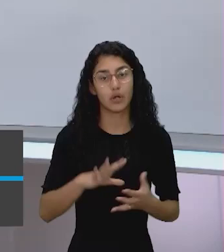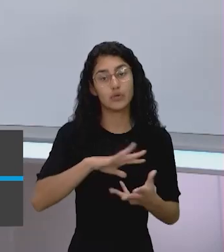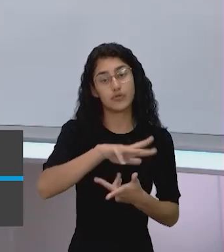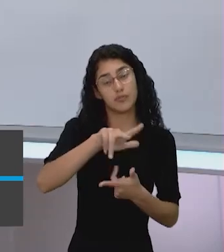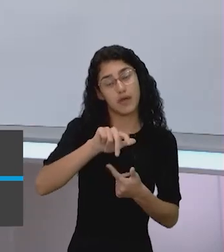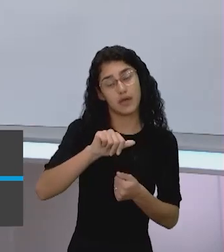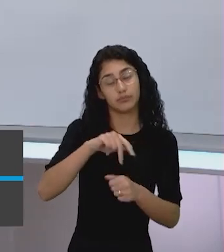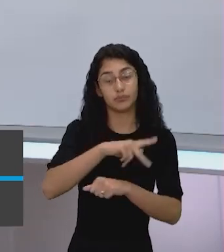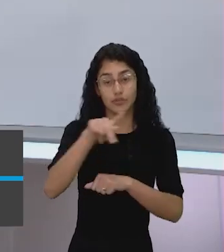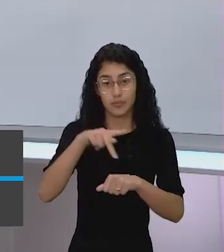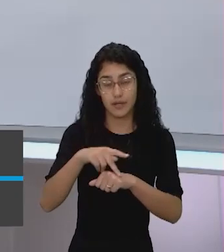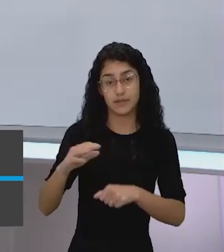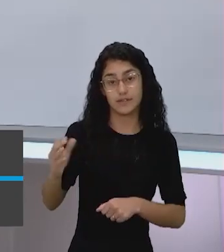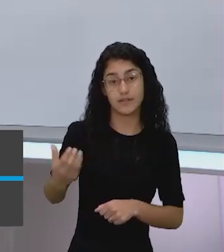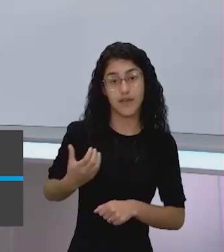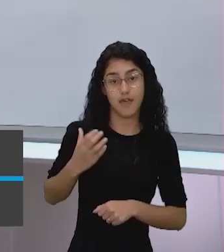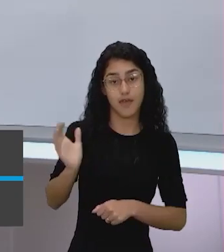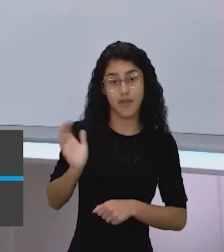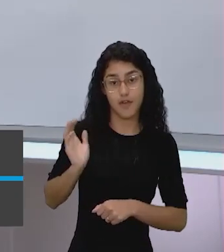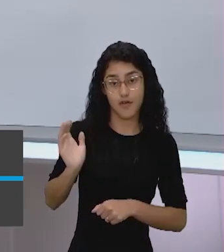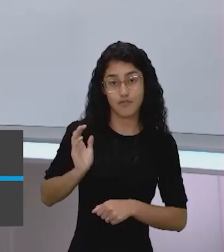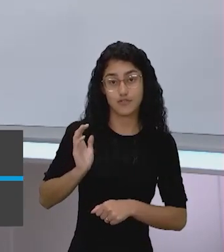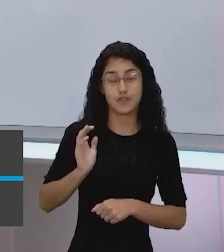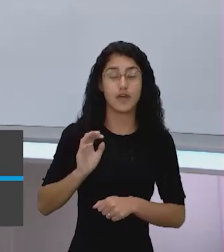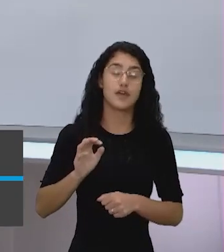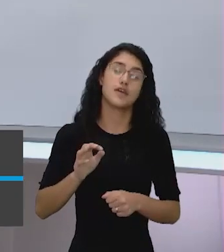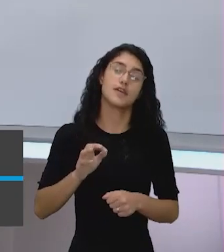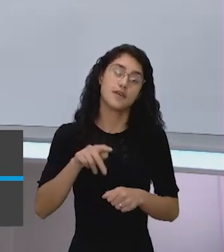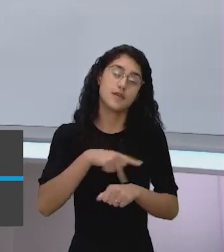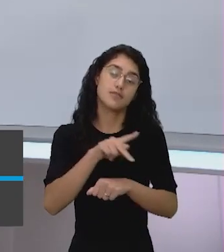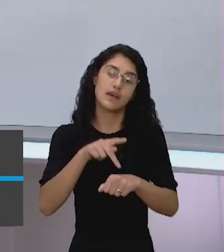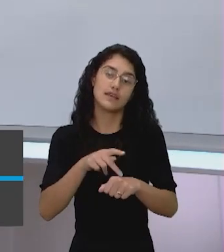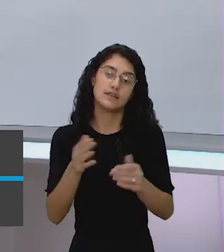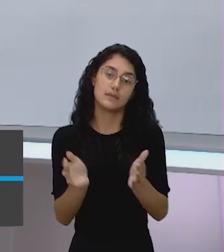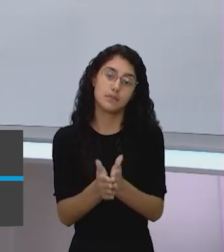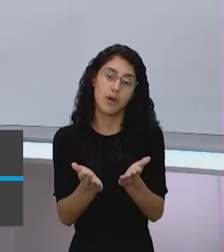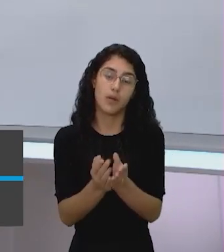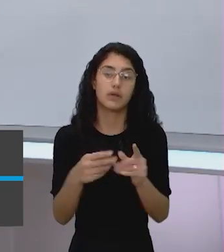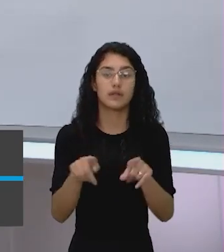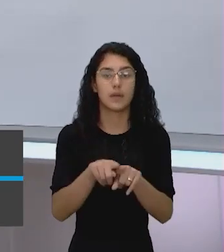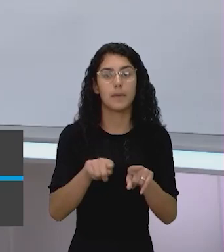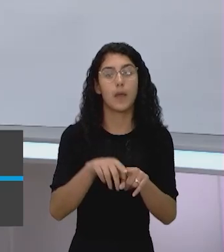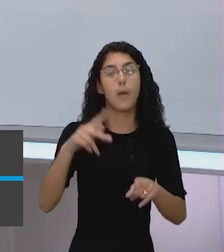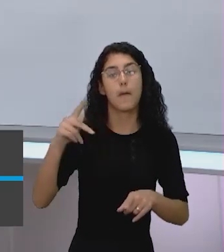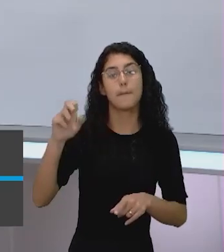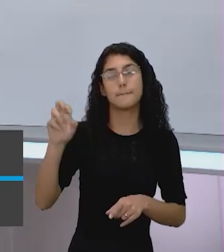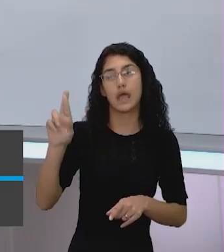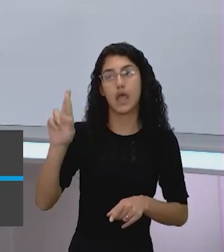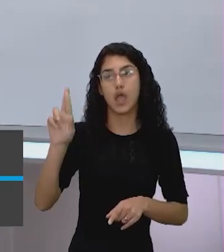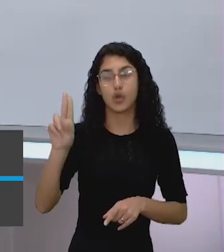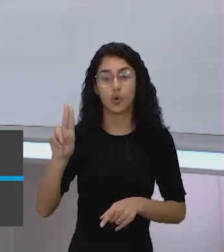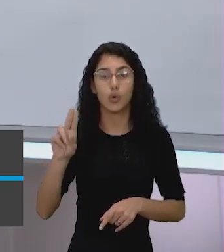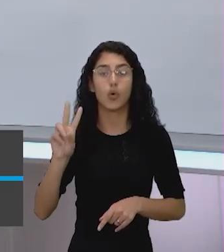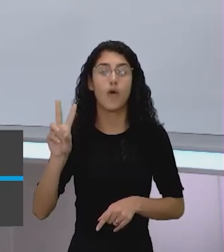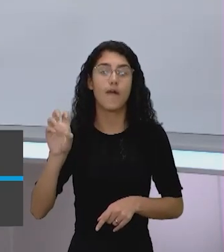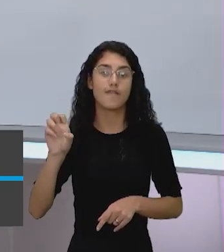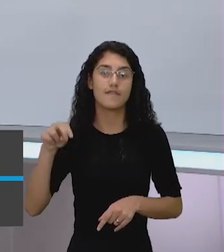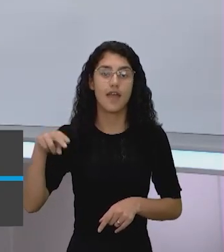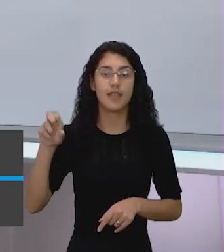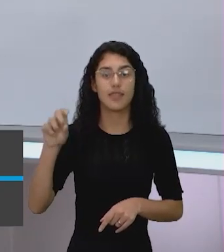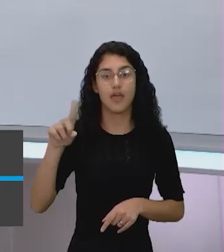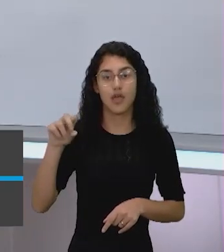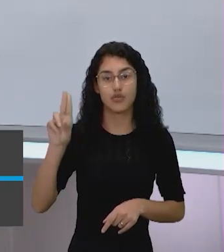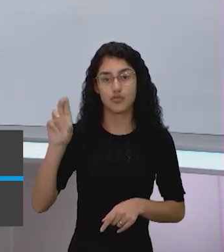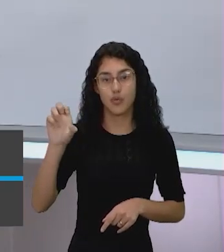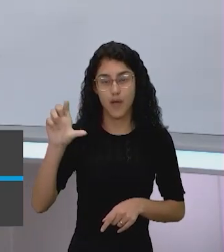vários outros países pobres. Por exemplo, ele também lecionou no Peru, ele foi para a Venezuela, ele também foi